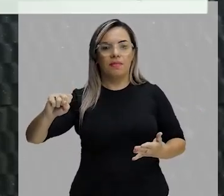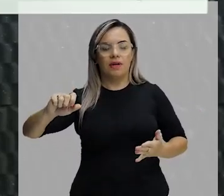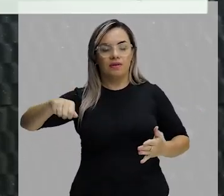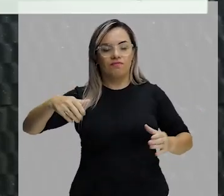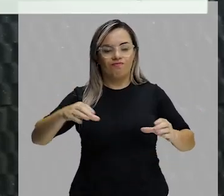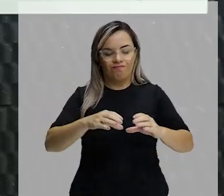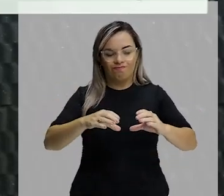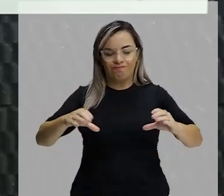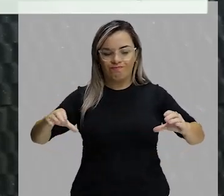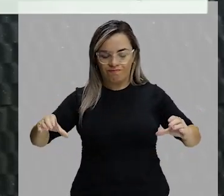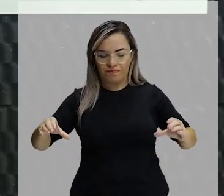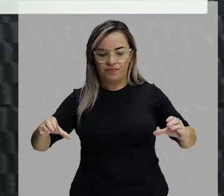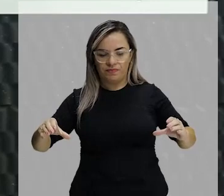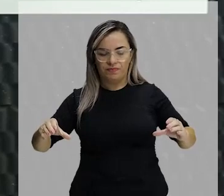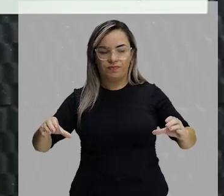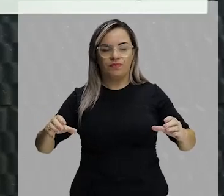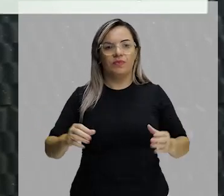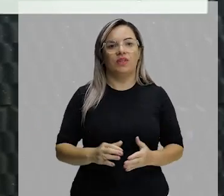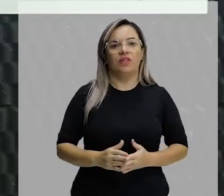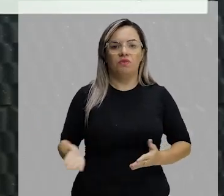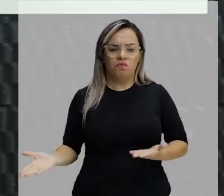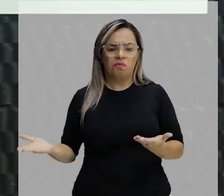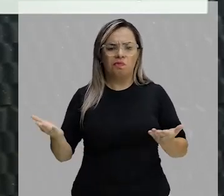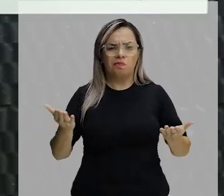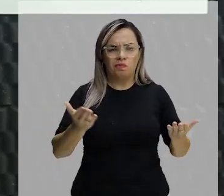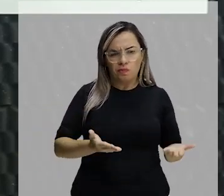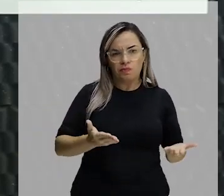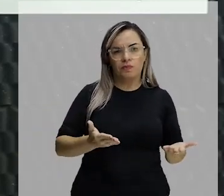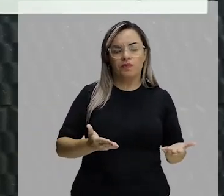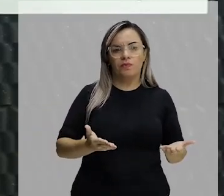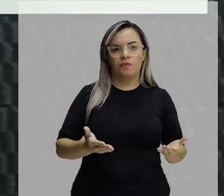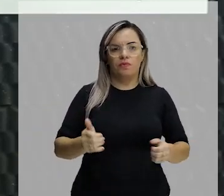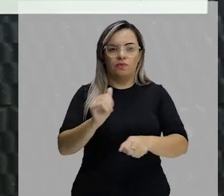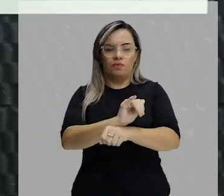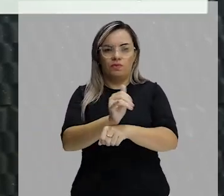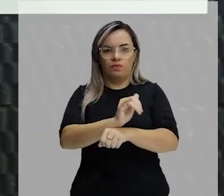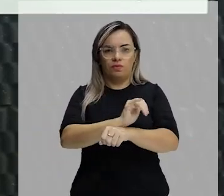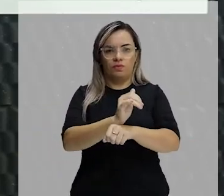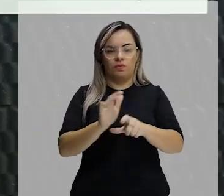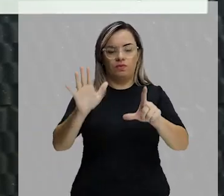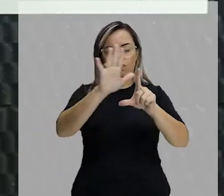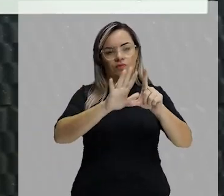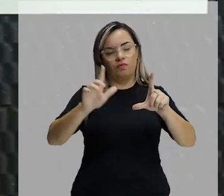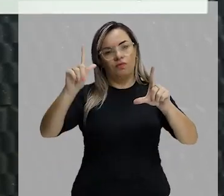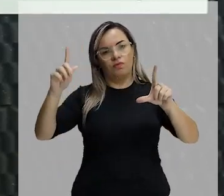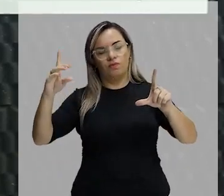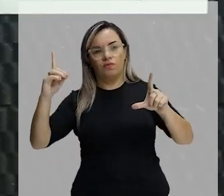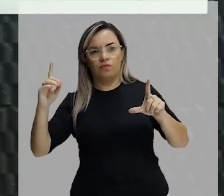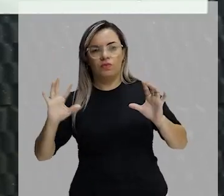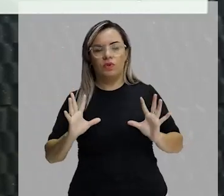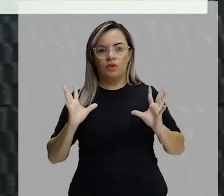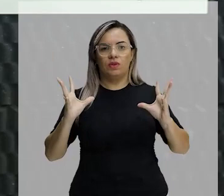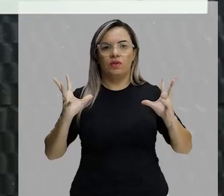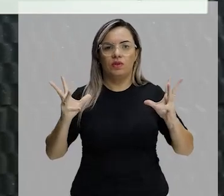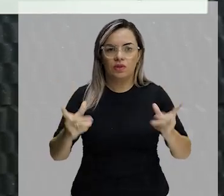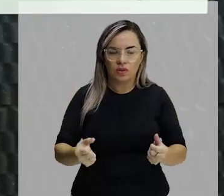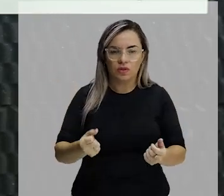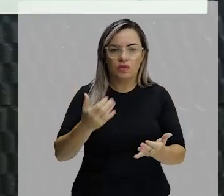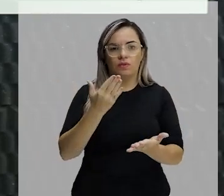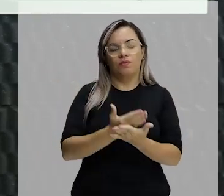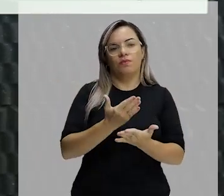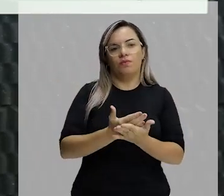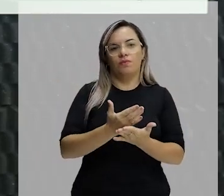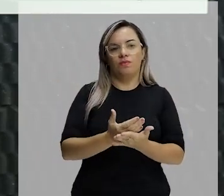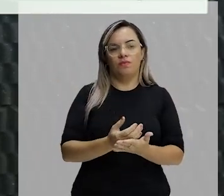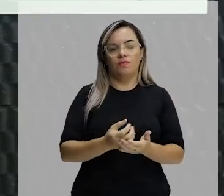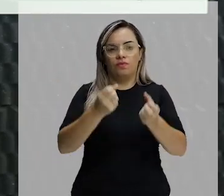não assistiu essas aulas, eu convido vocês a ir no canal do YouTube da plataforma Gonçalves Dias e assistir todas as aulas que nós já